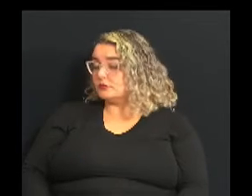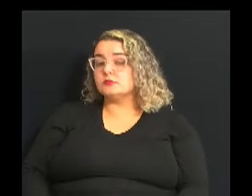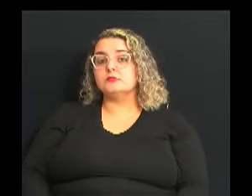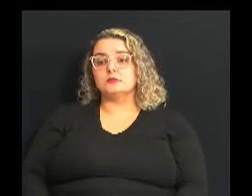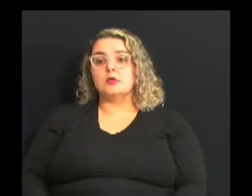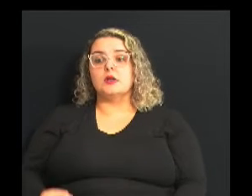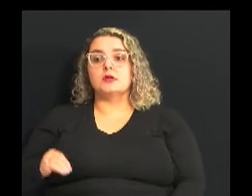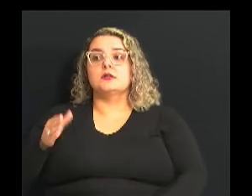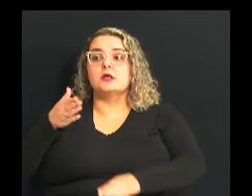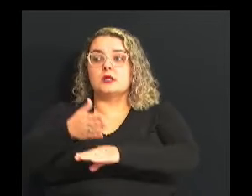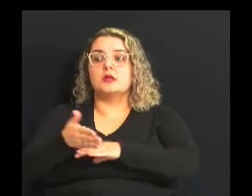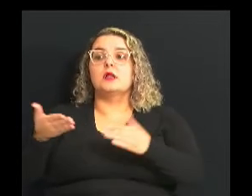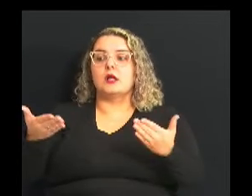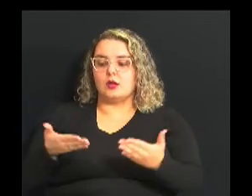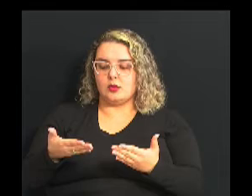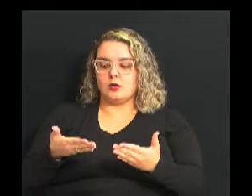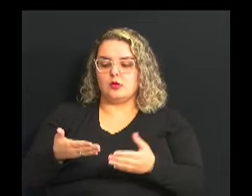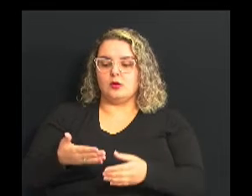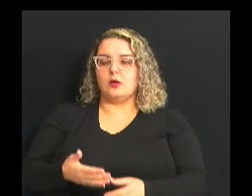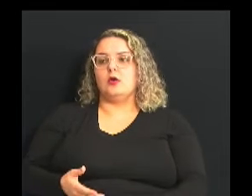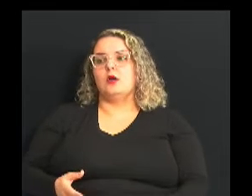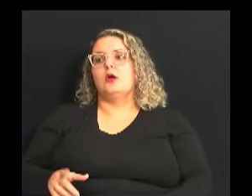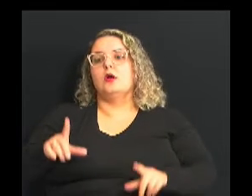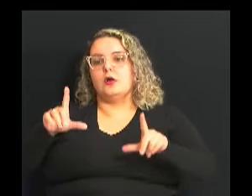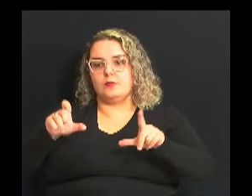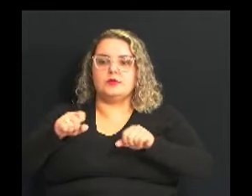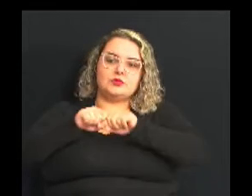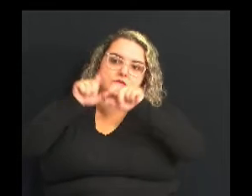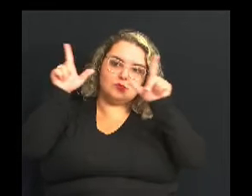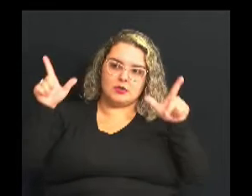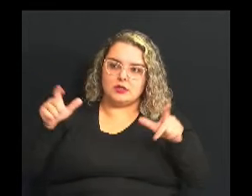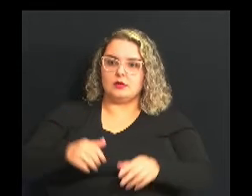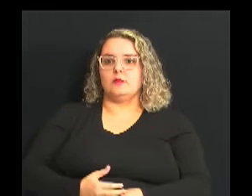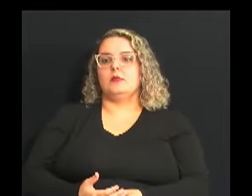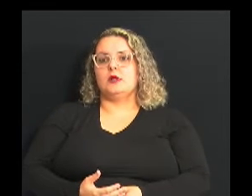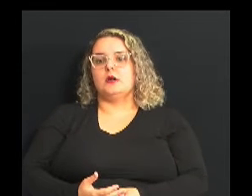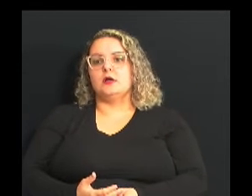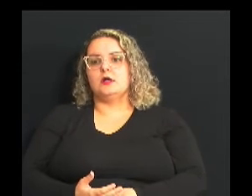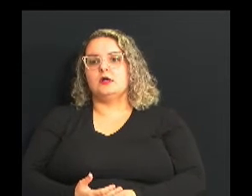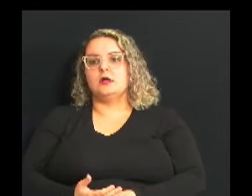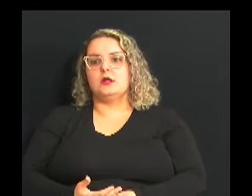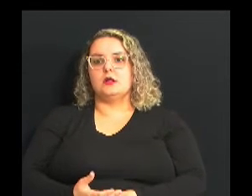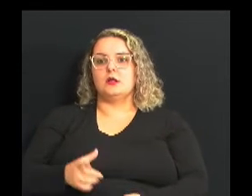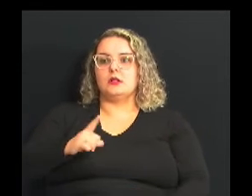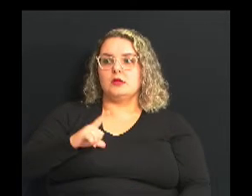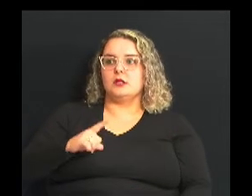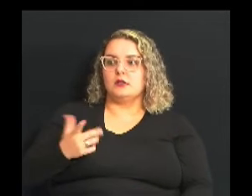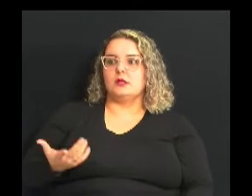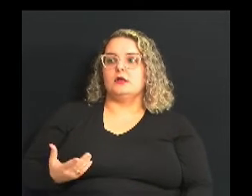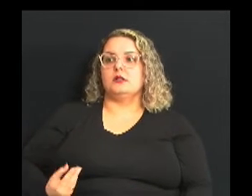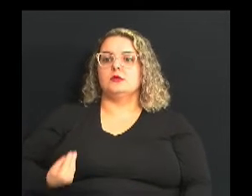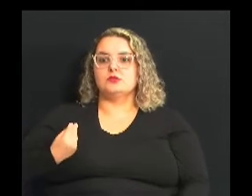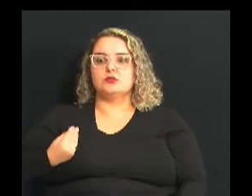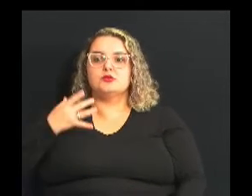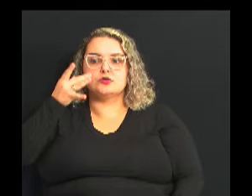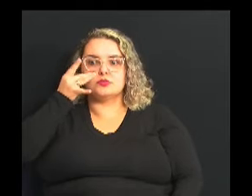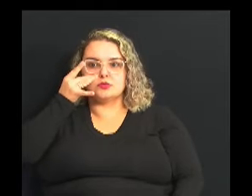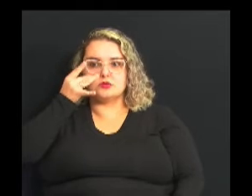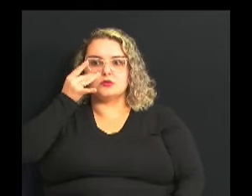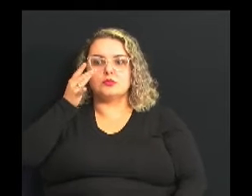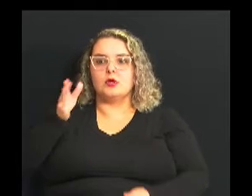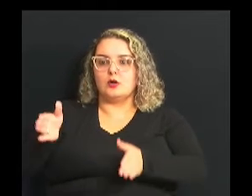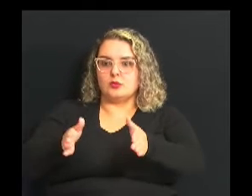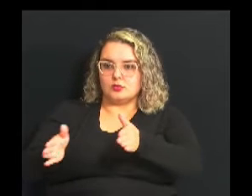nela agora, é claro que eu dei um print de tela de manhã, mas se você olhar ali, tem sempre transmissão ao vivo, é o que está passando no